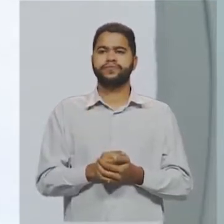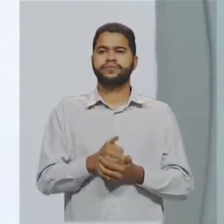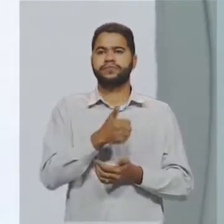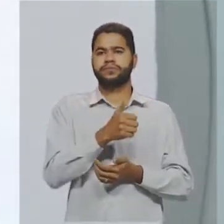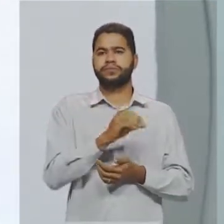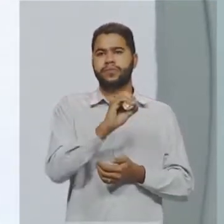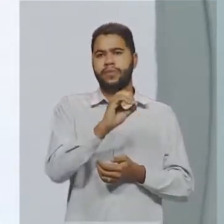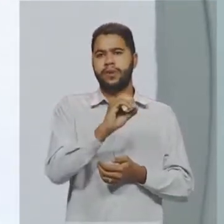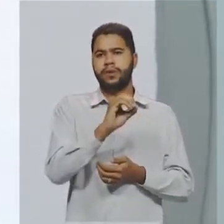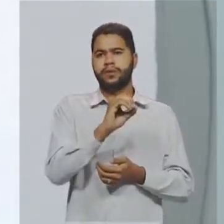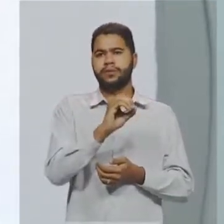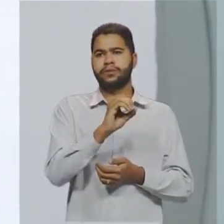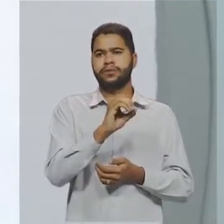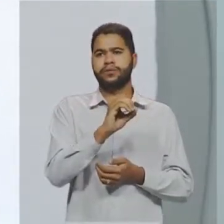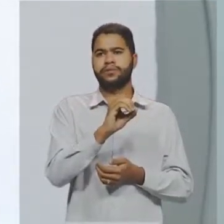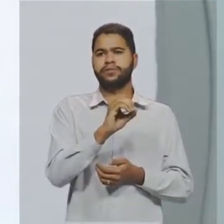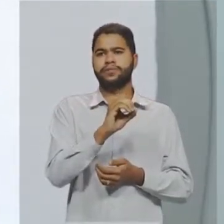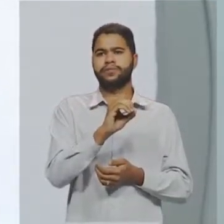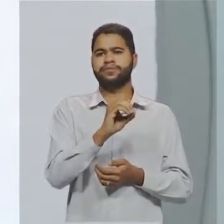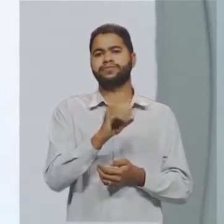10,